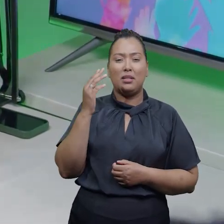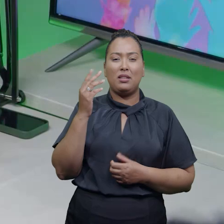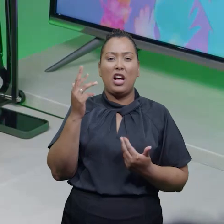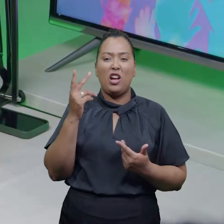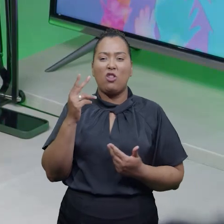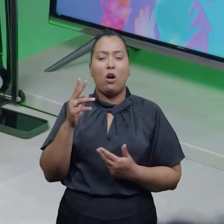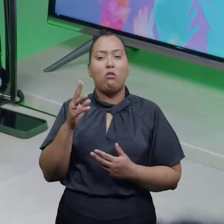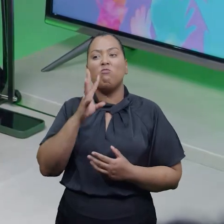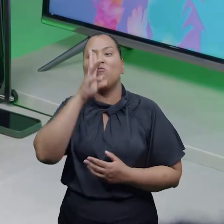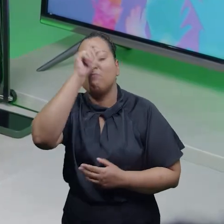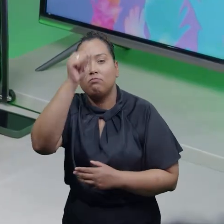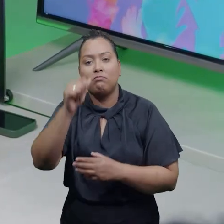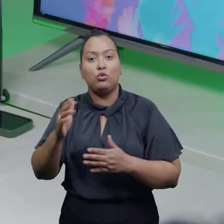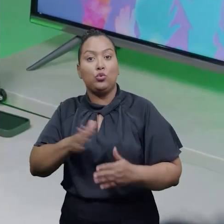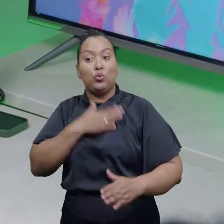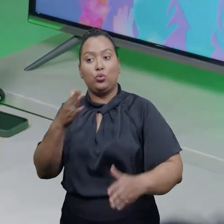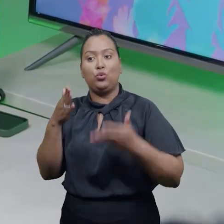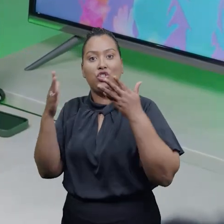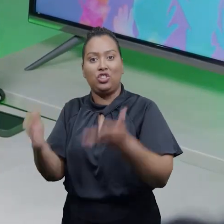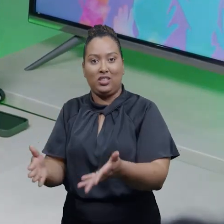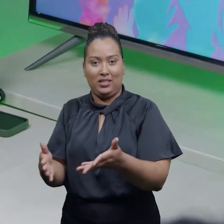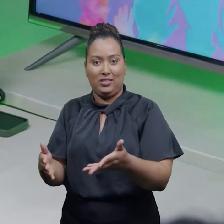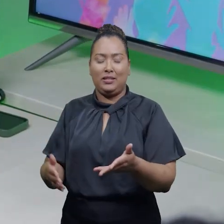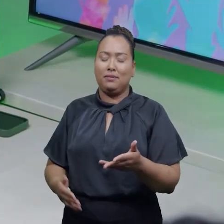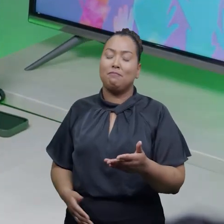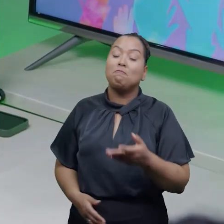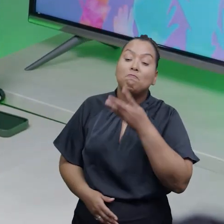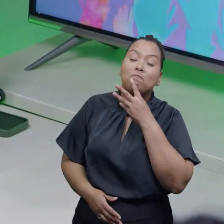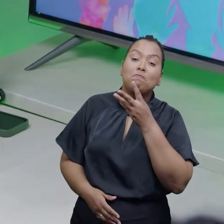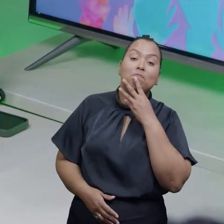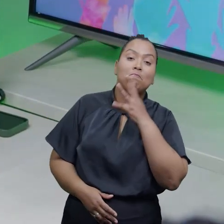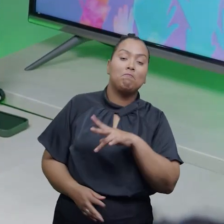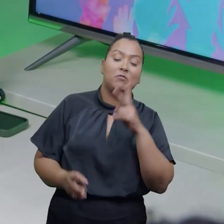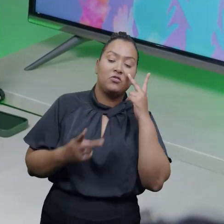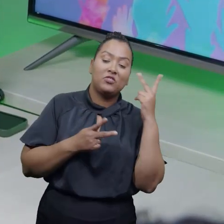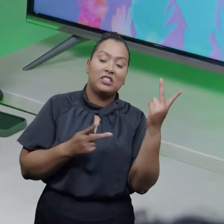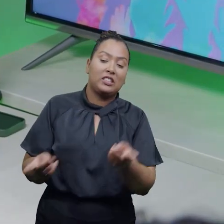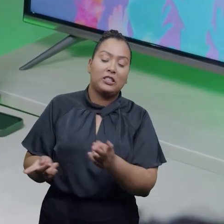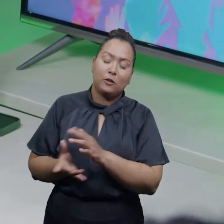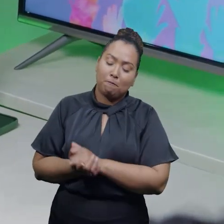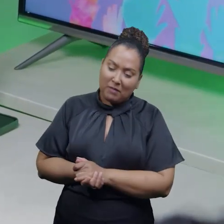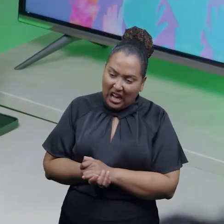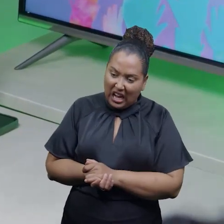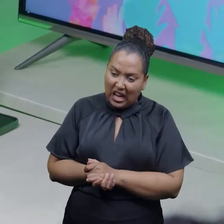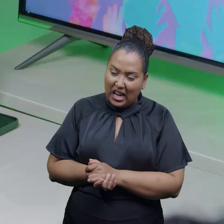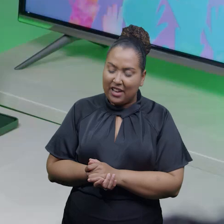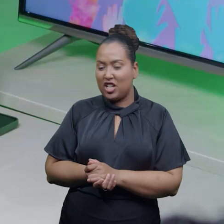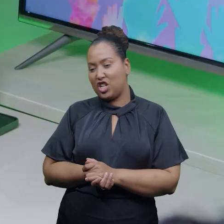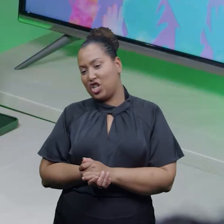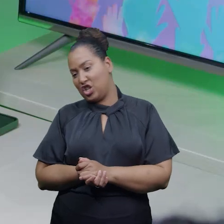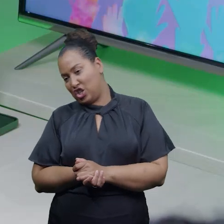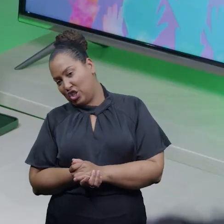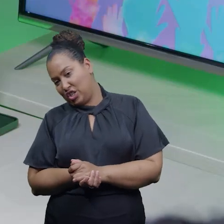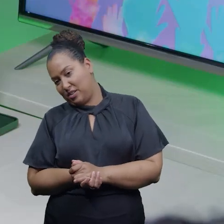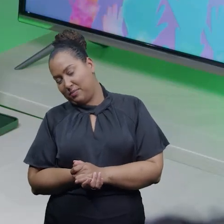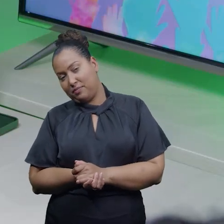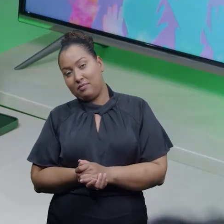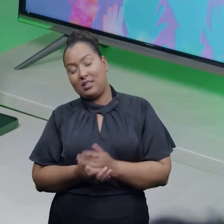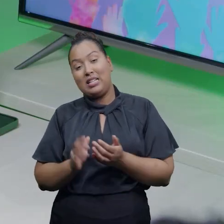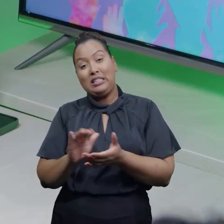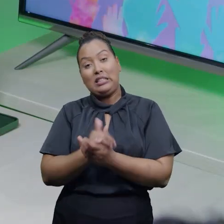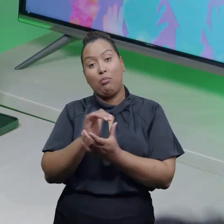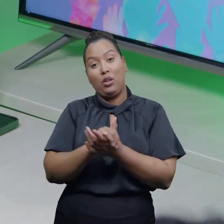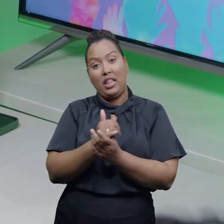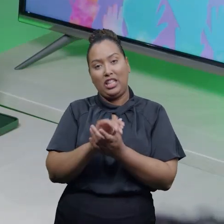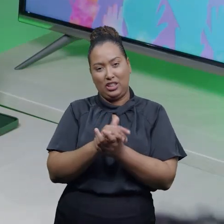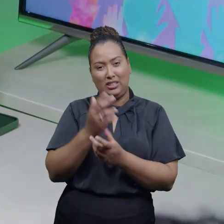aquela blitz que a gente faz sem avisar, a gente chegou lá para conhecer o equipamento e a gente constatou que eles estavam